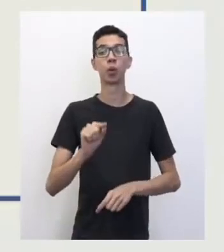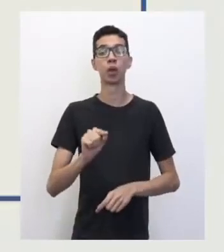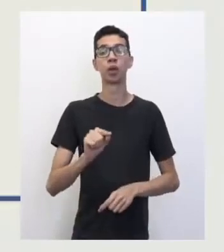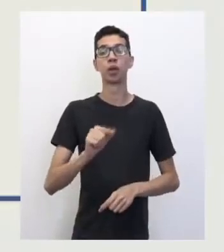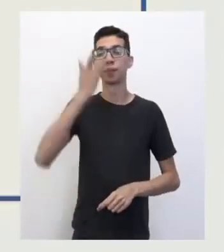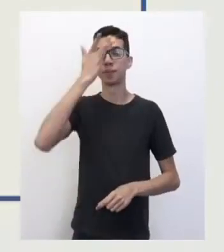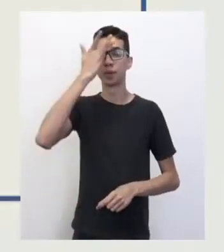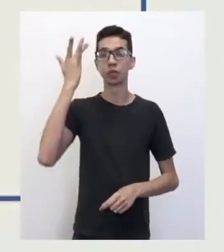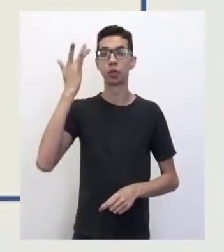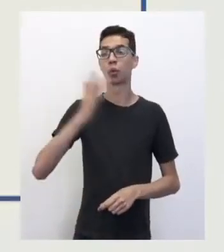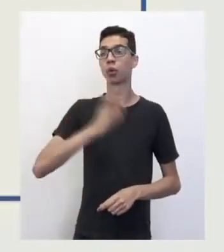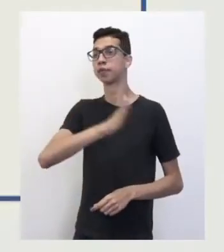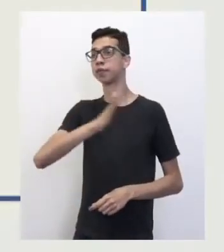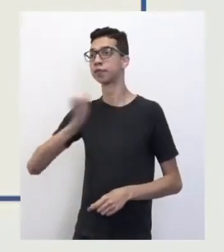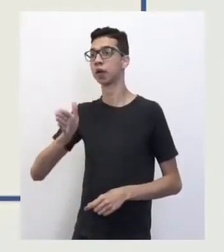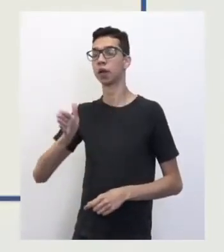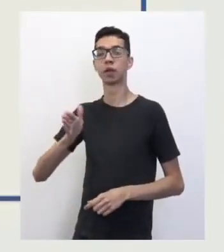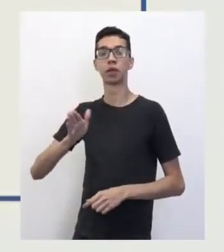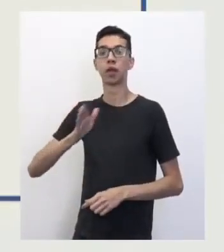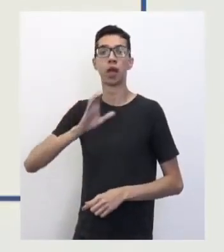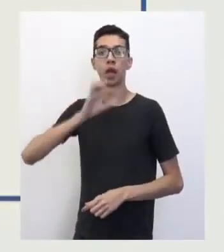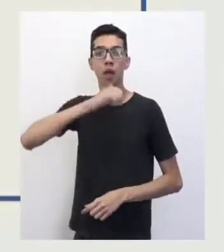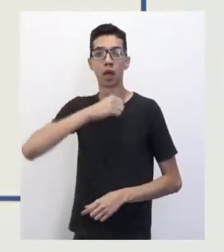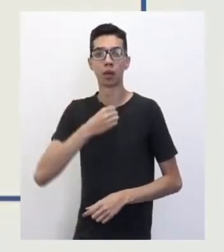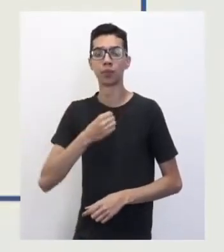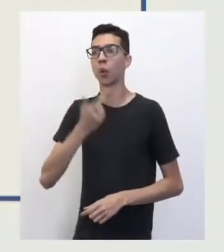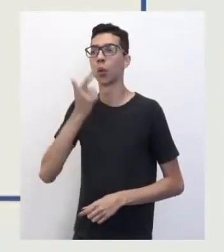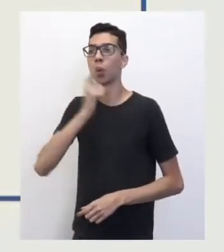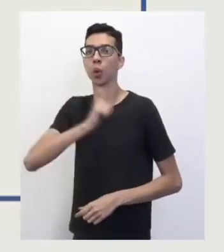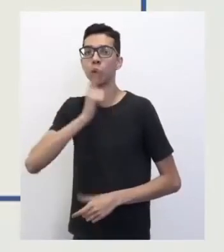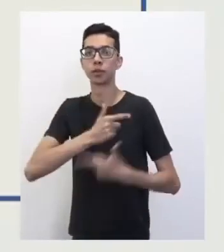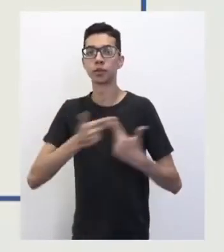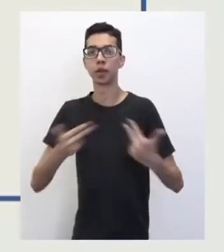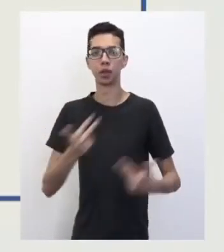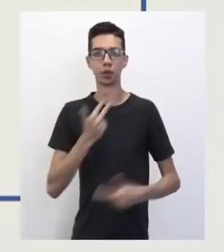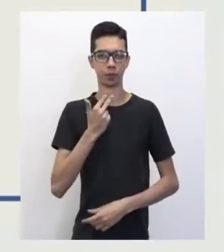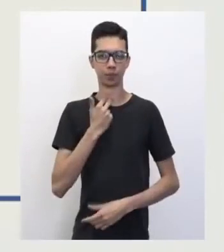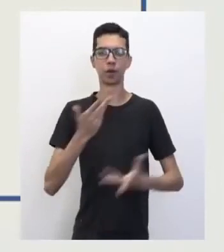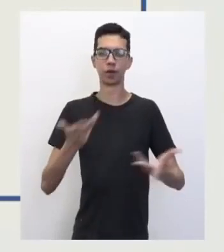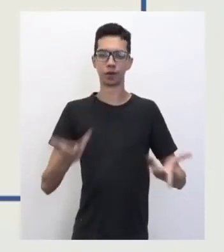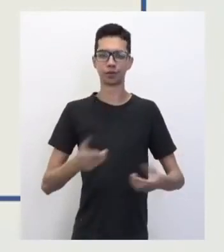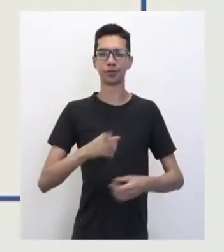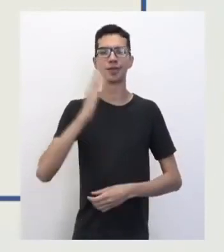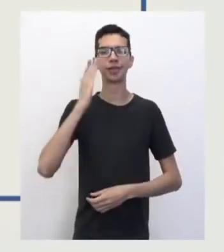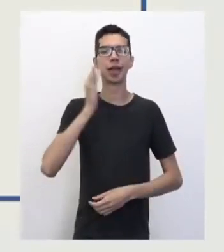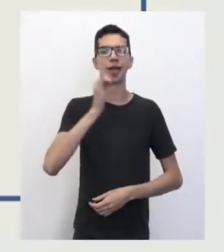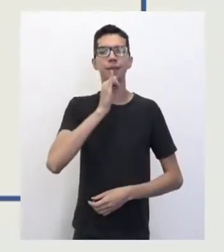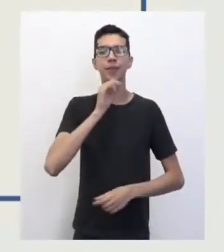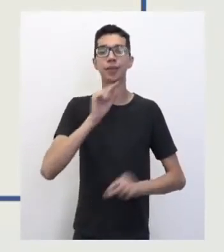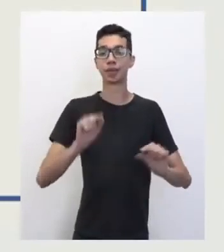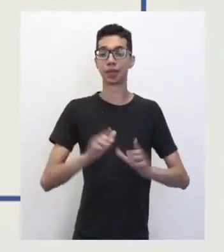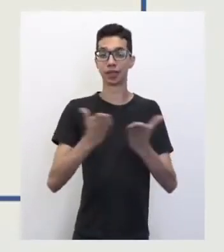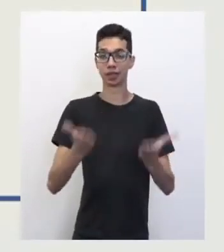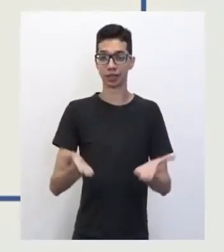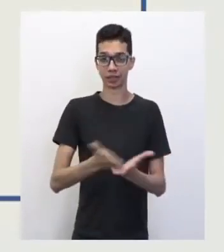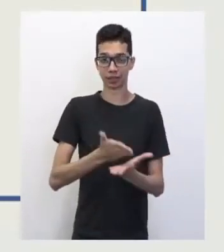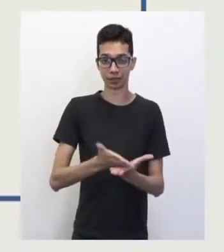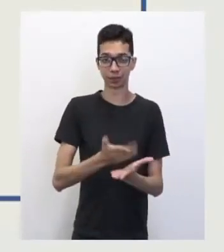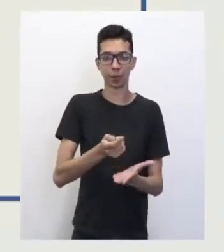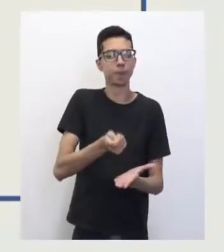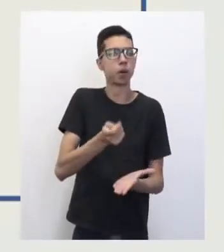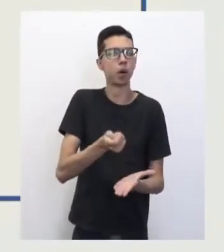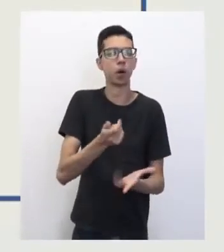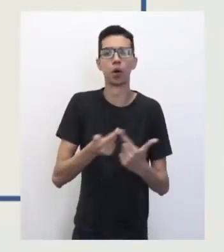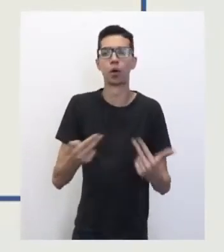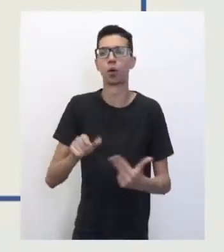de haver poucas opções disponíveis, né? Aliás, além de os livros serem, né, uma dessas poucas